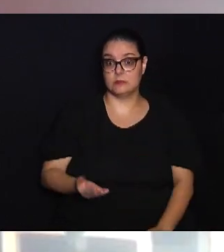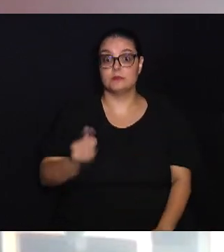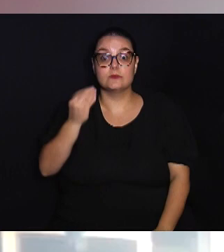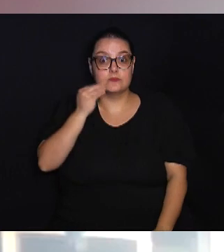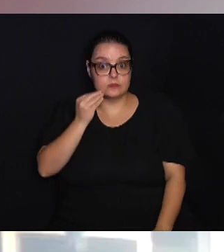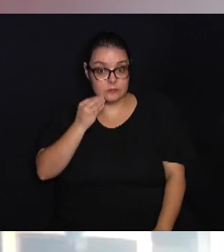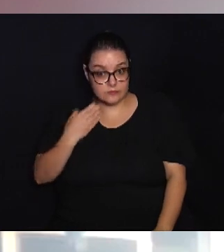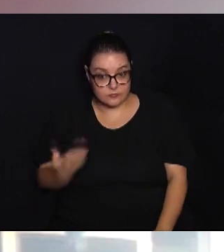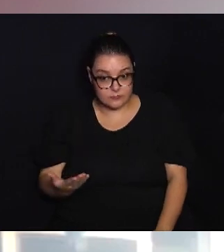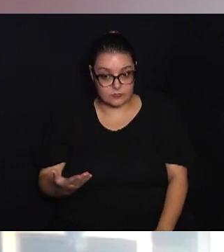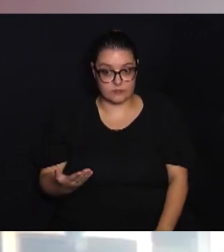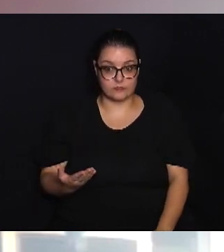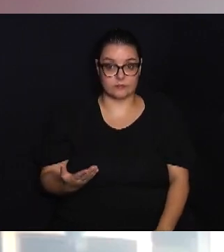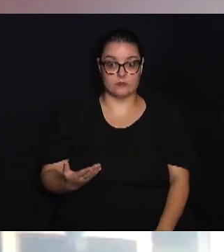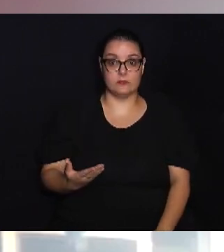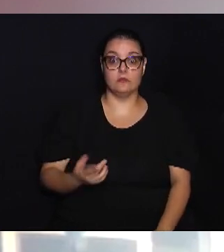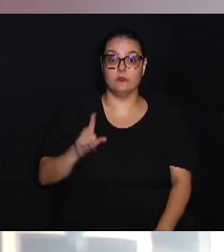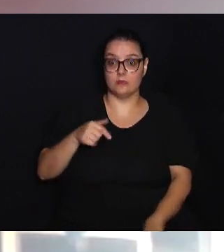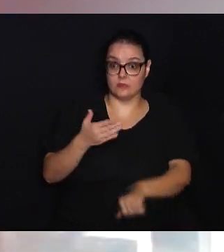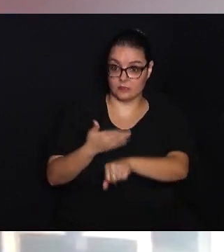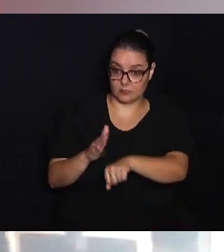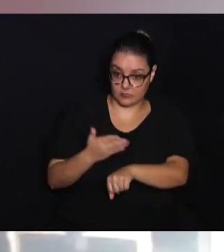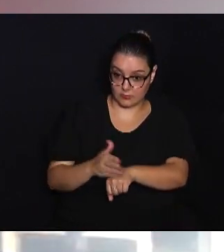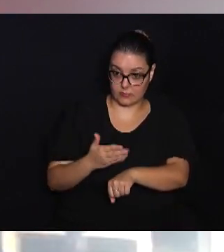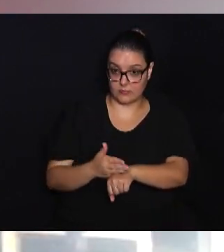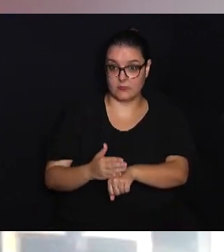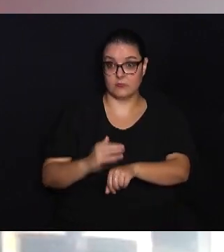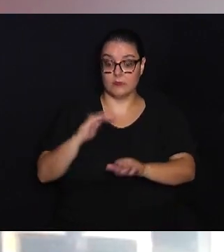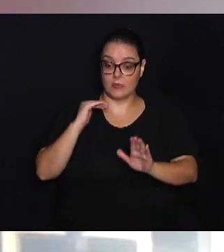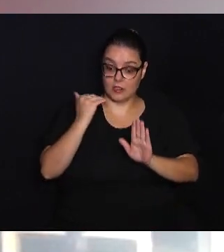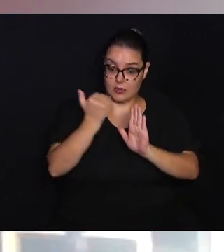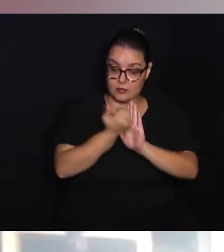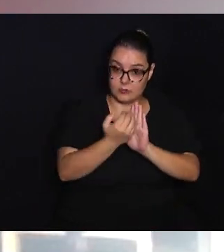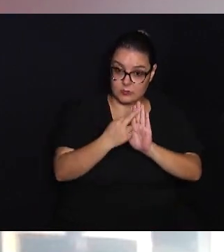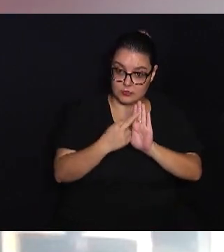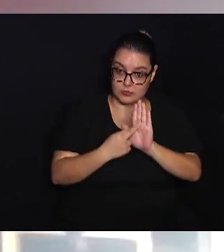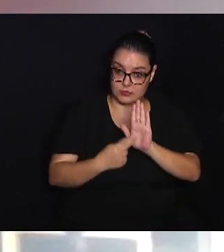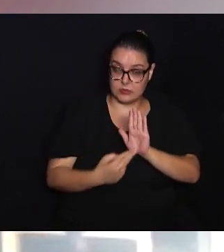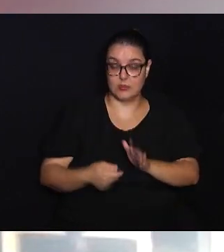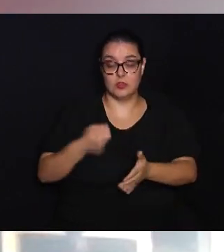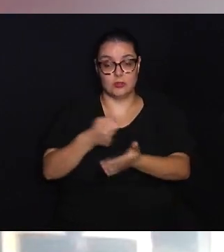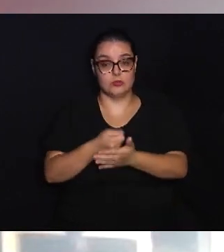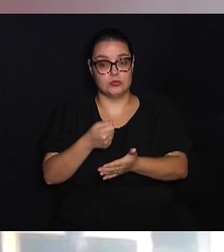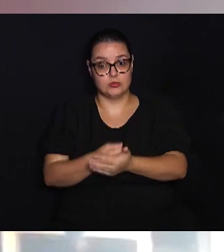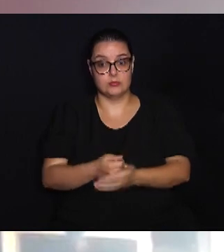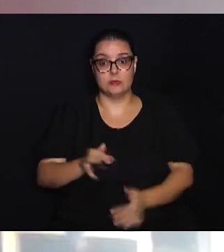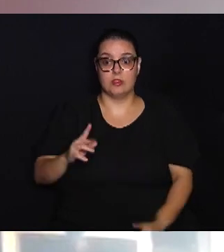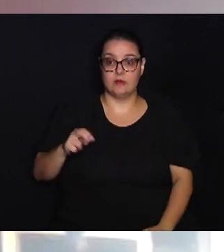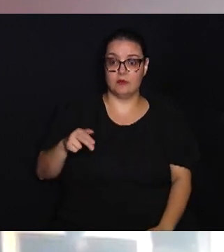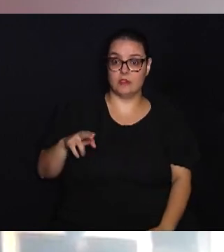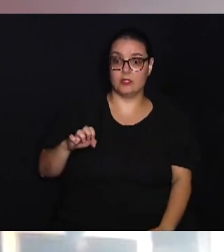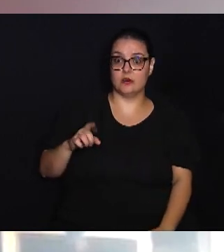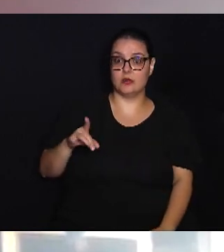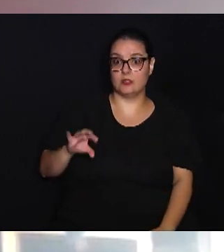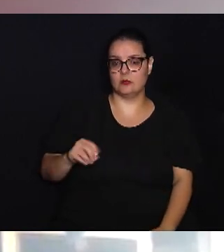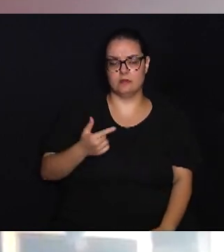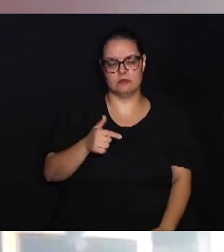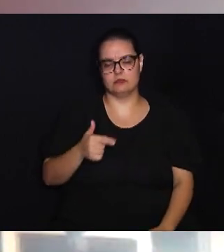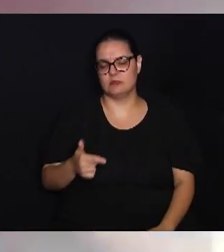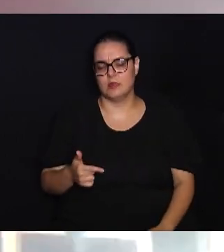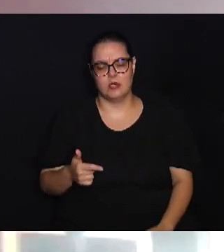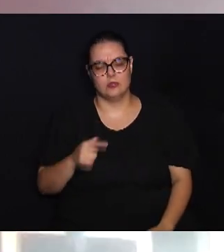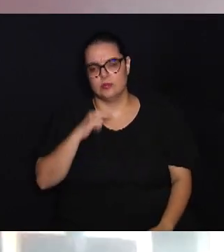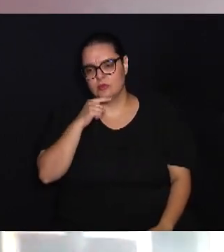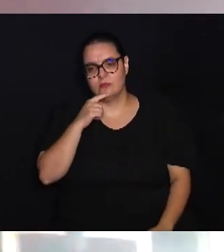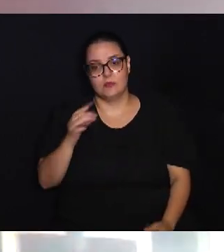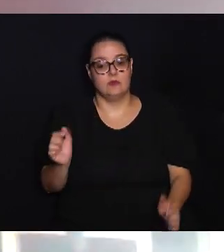regra foi testado é treinado Siga a regra cumpre bem as regras da franqueadora que